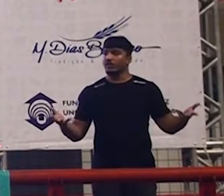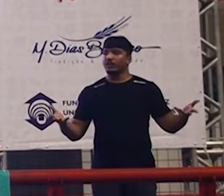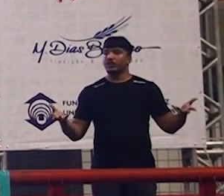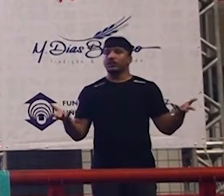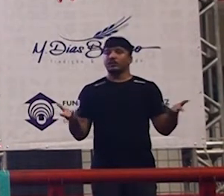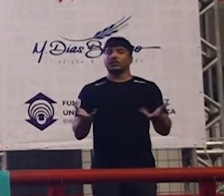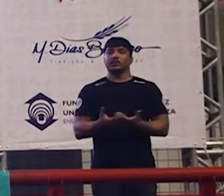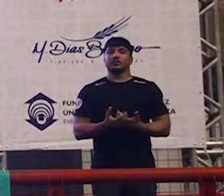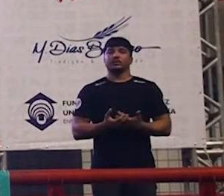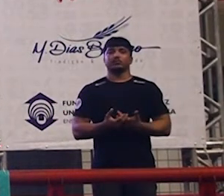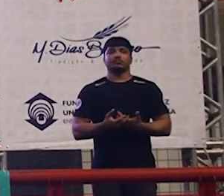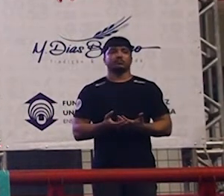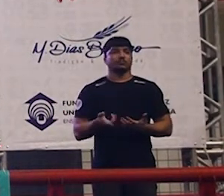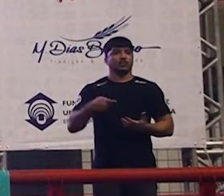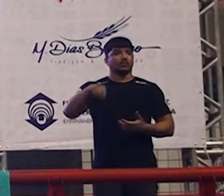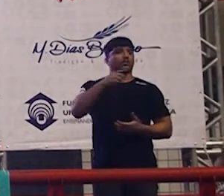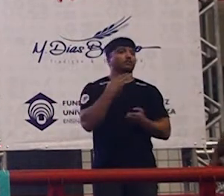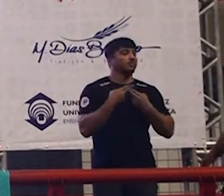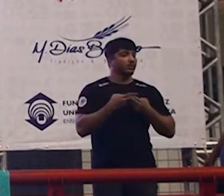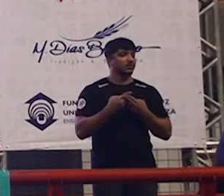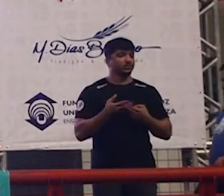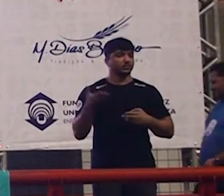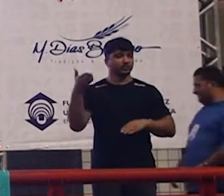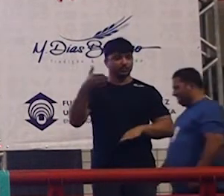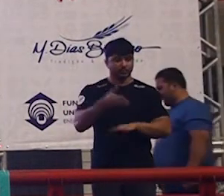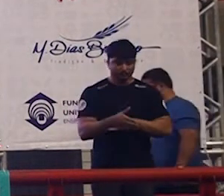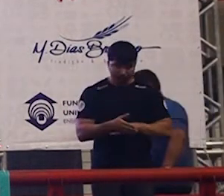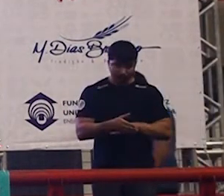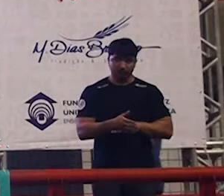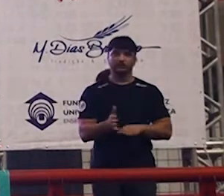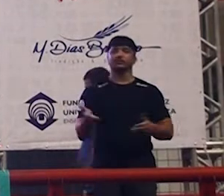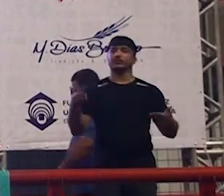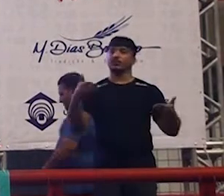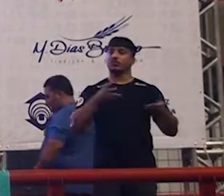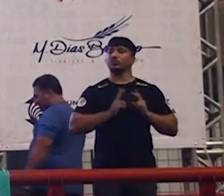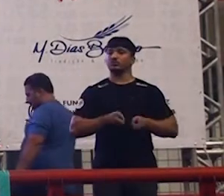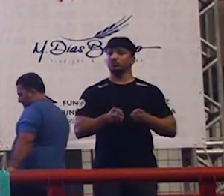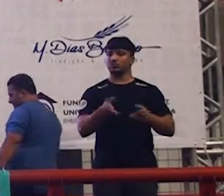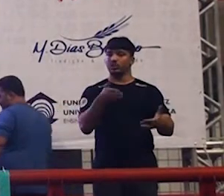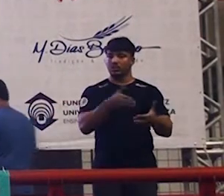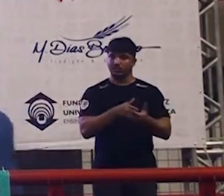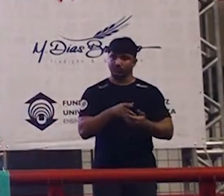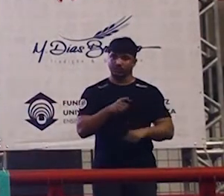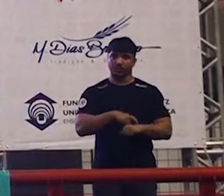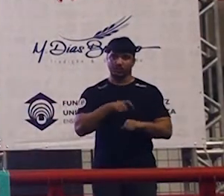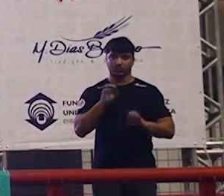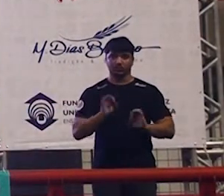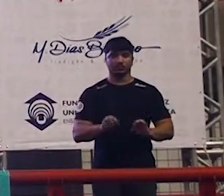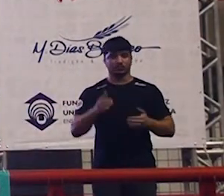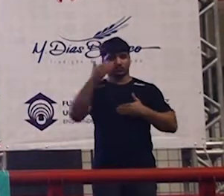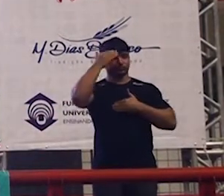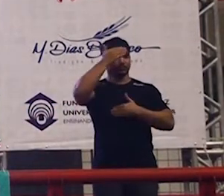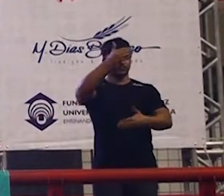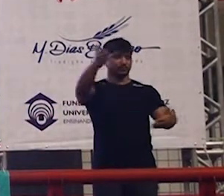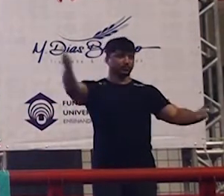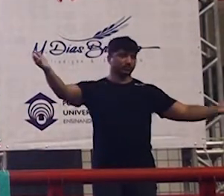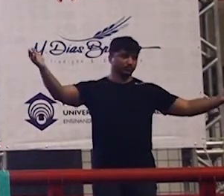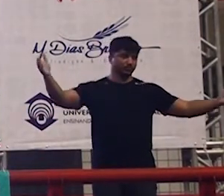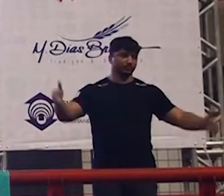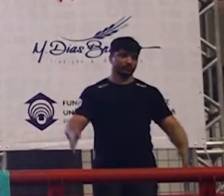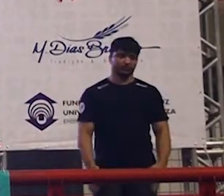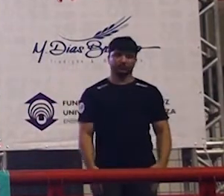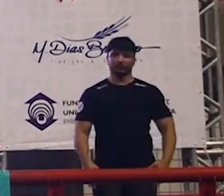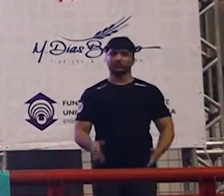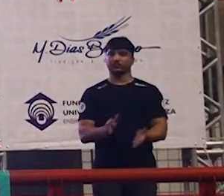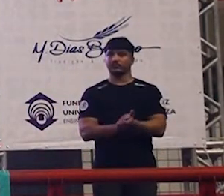Queridos, aos que tiveram coragem e força para permanecer até o final, né? Agradeço a presença de